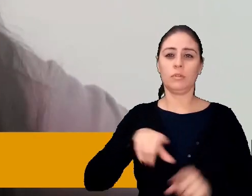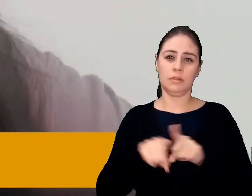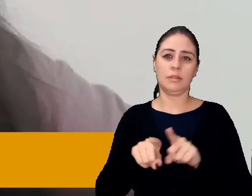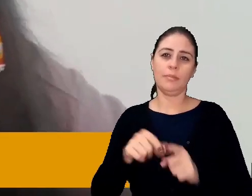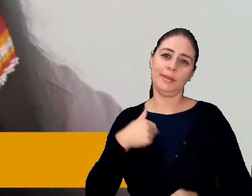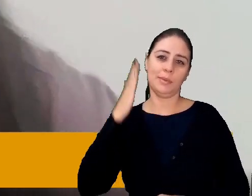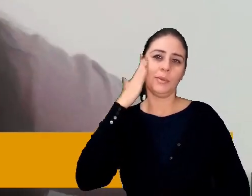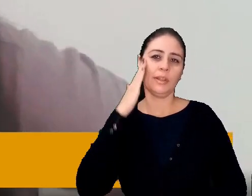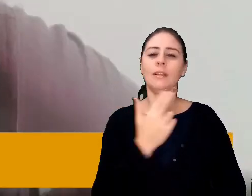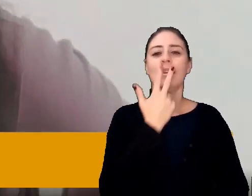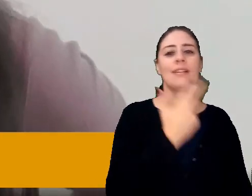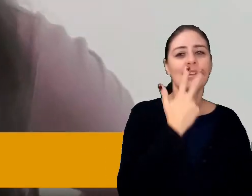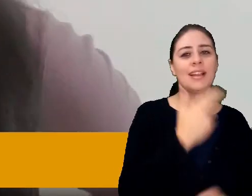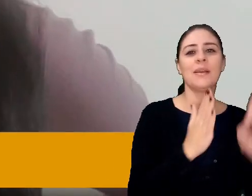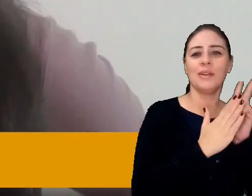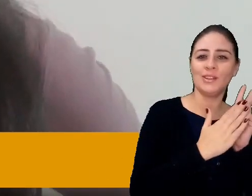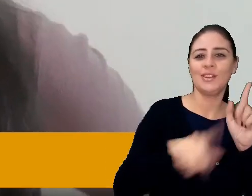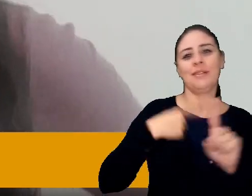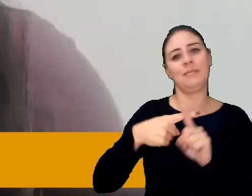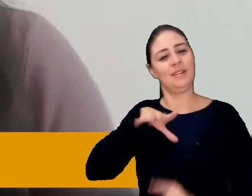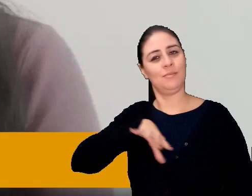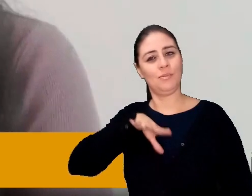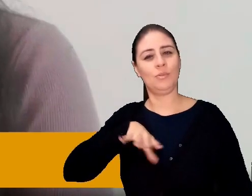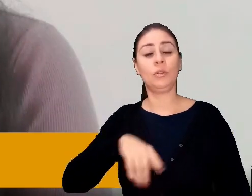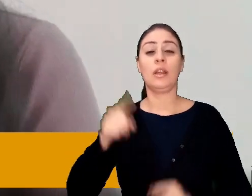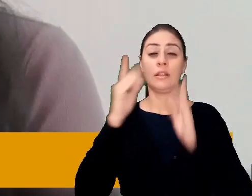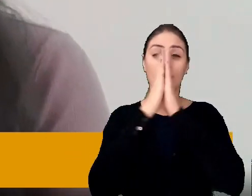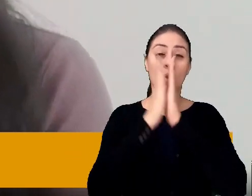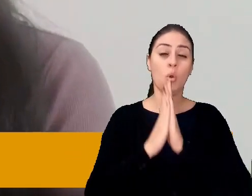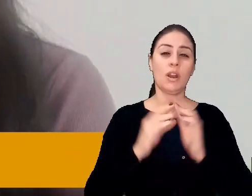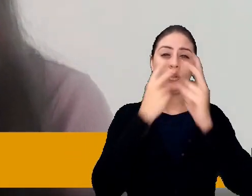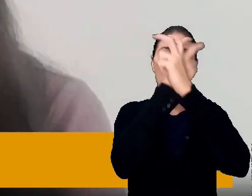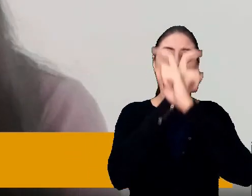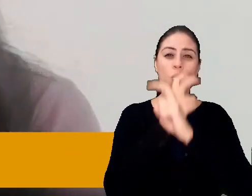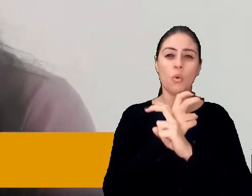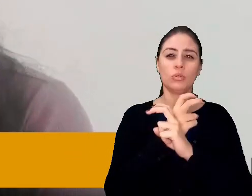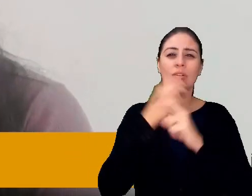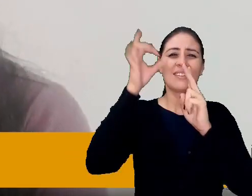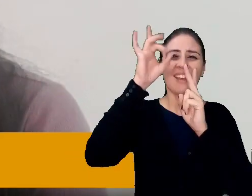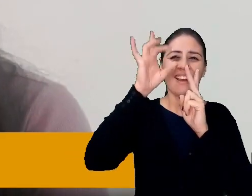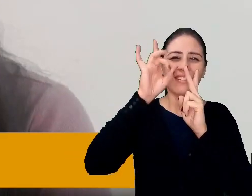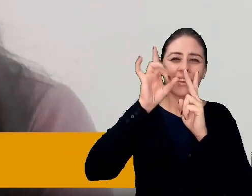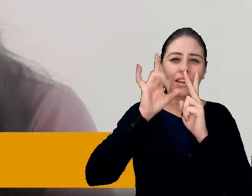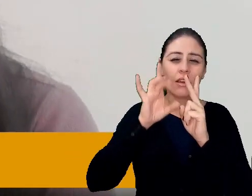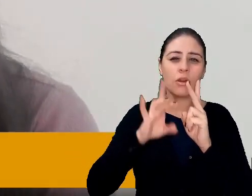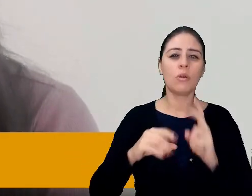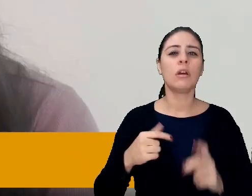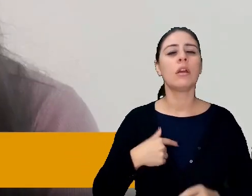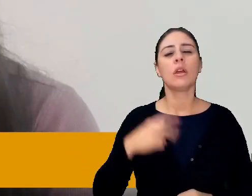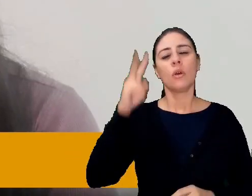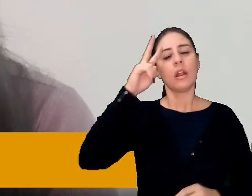português para mim o que ela estava orando, sabe? Foi orando em cada vértebra da minha coluna. orou muito na minha cabeça, e eu saí de lá como